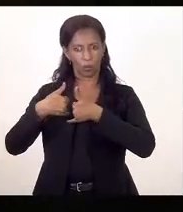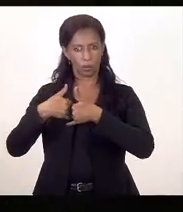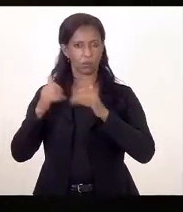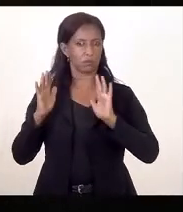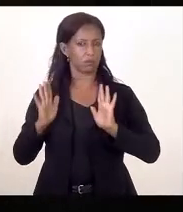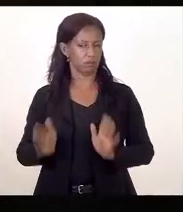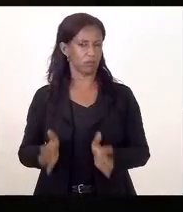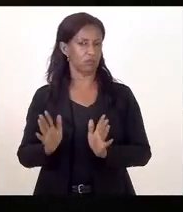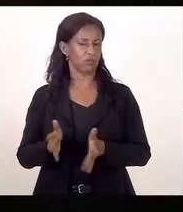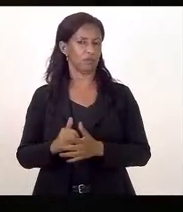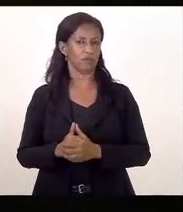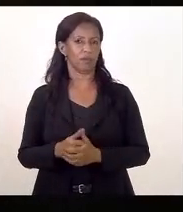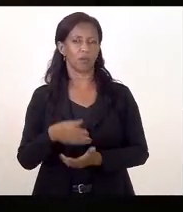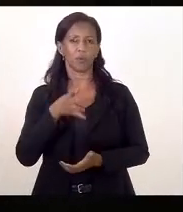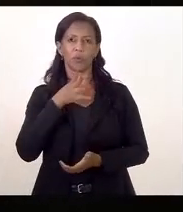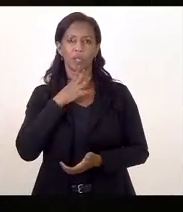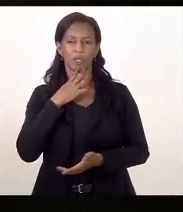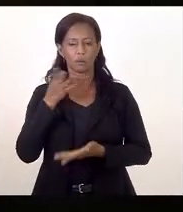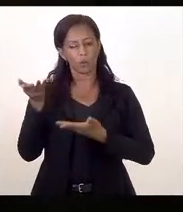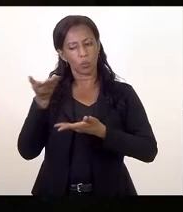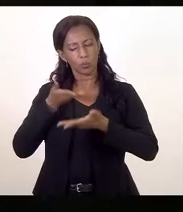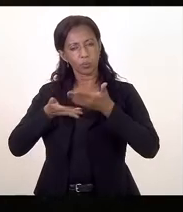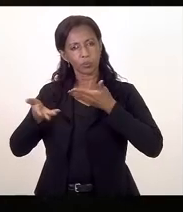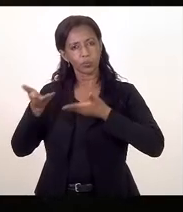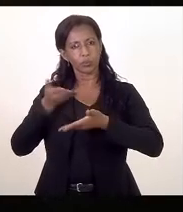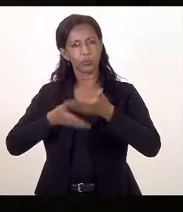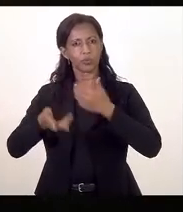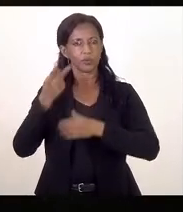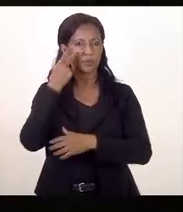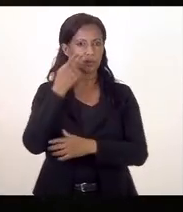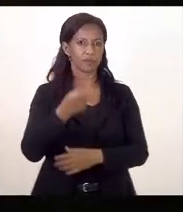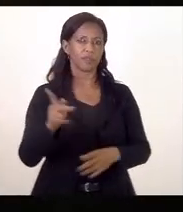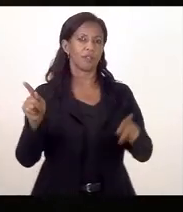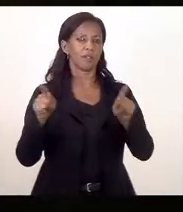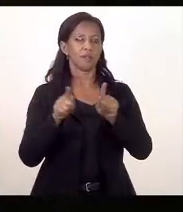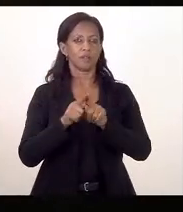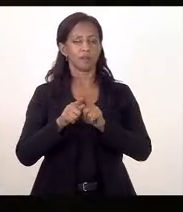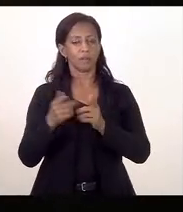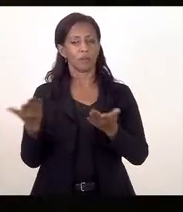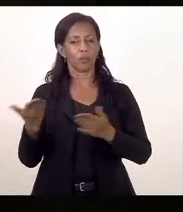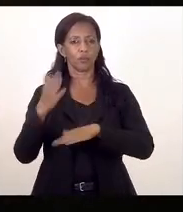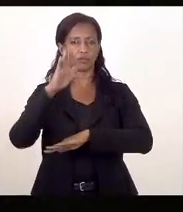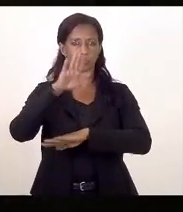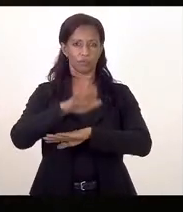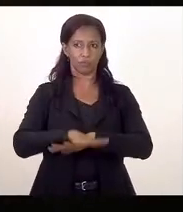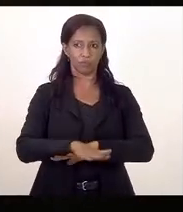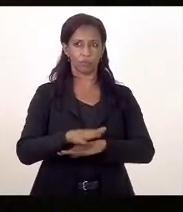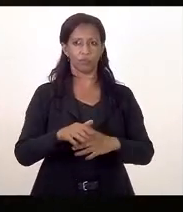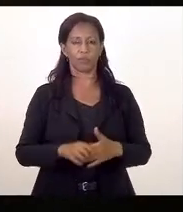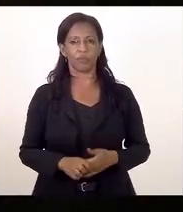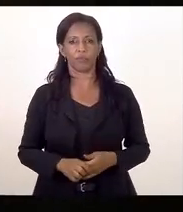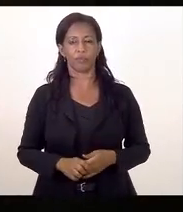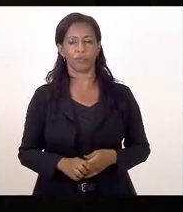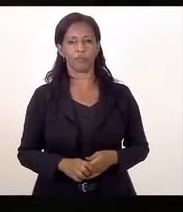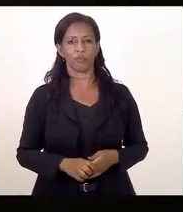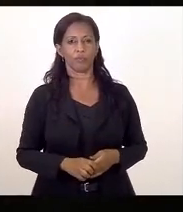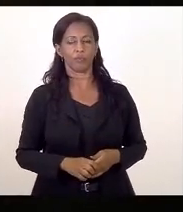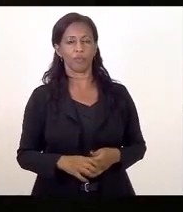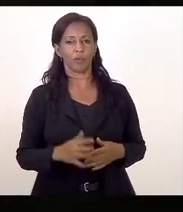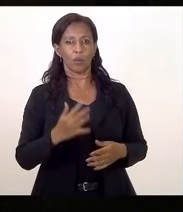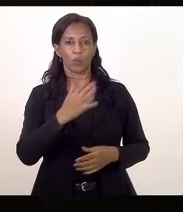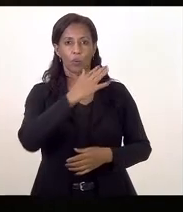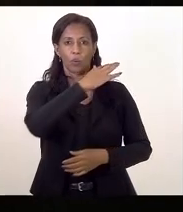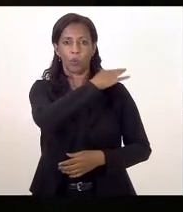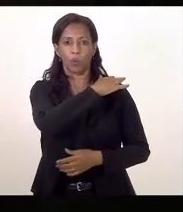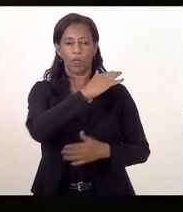certo conhecimento, e visitaram também, nessa tarde, os almirantes da